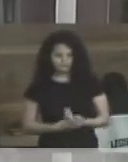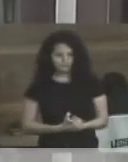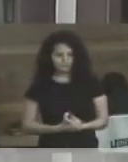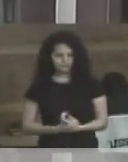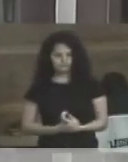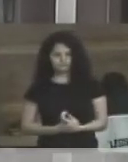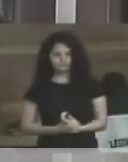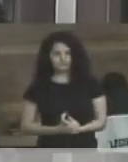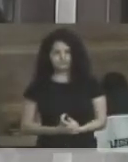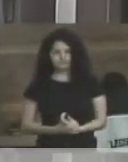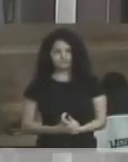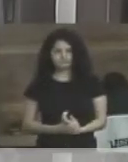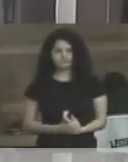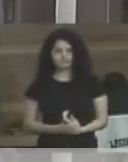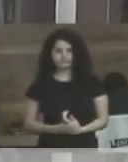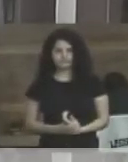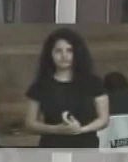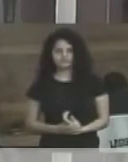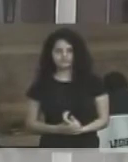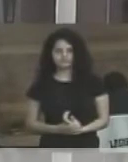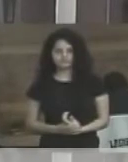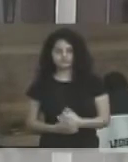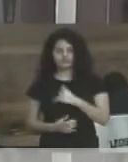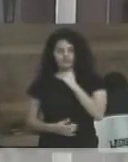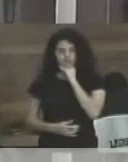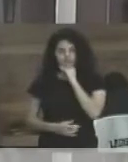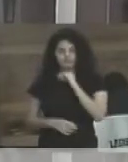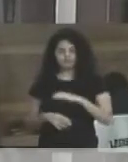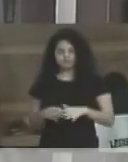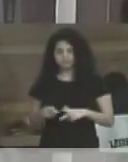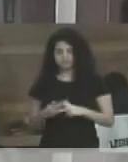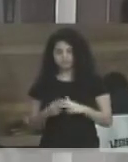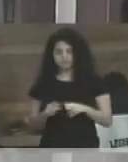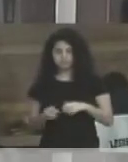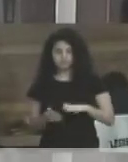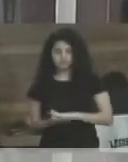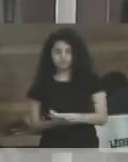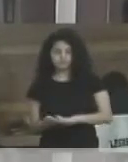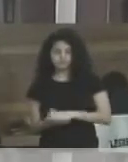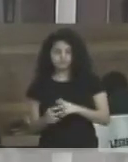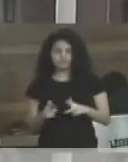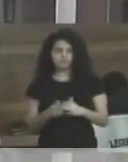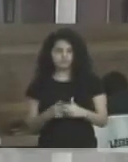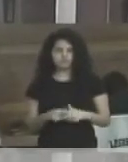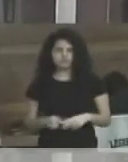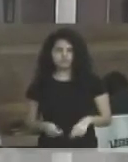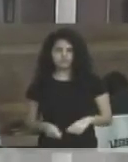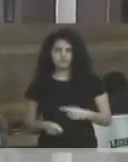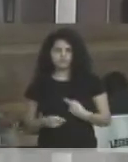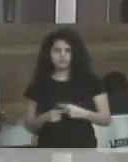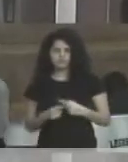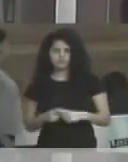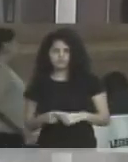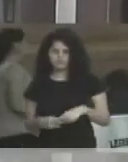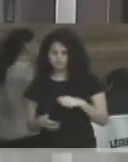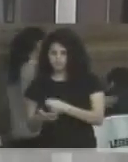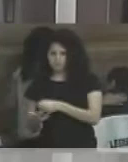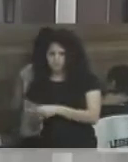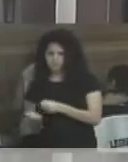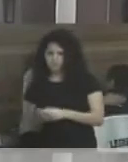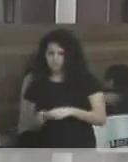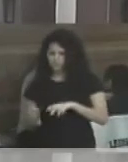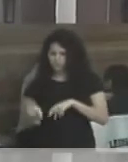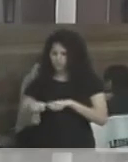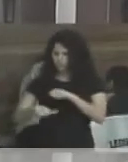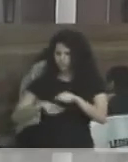mais péssima qualidade, e que, infelizmente, não há manutenção. Então, por que essas multas não se revertem em investimento para